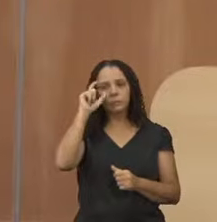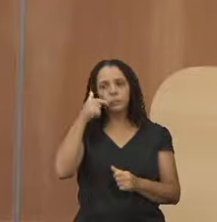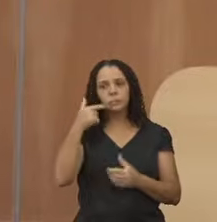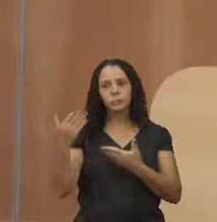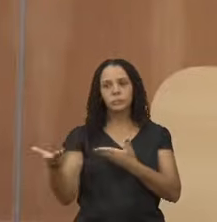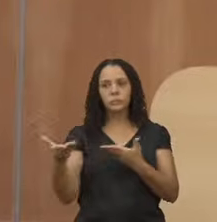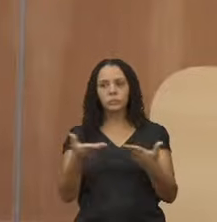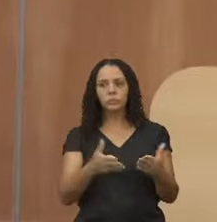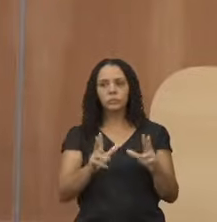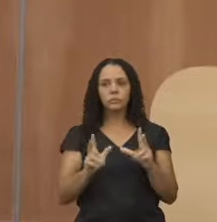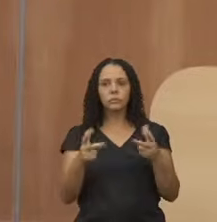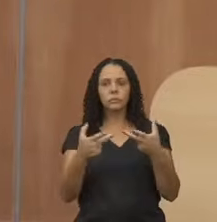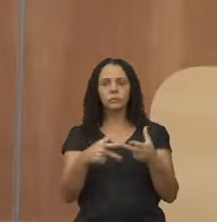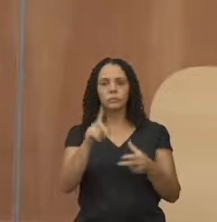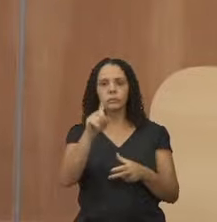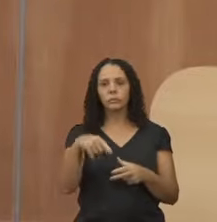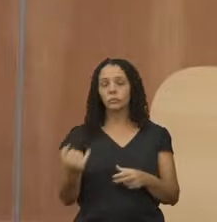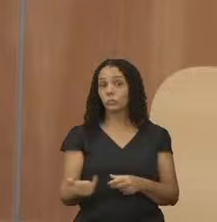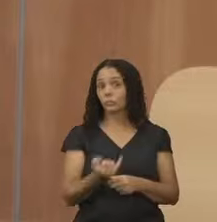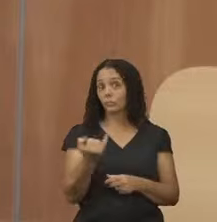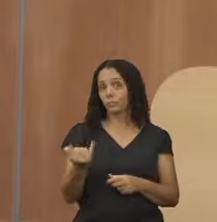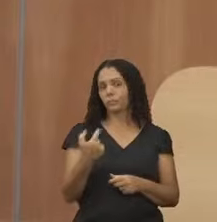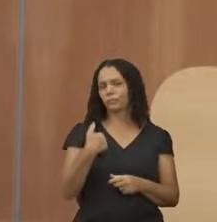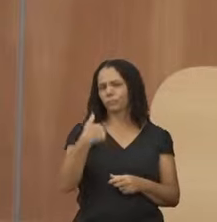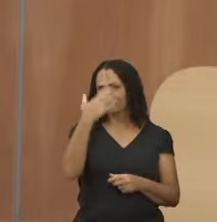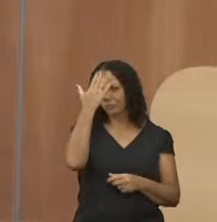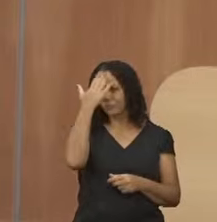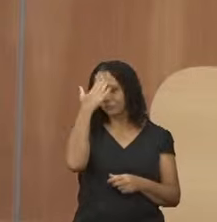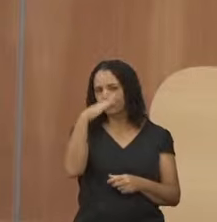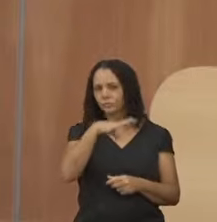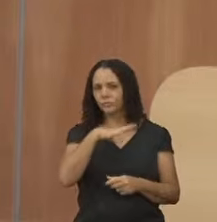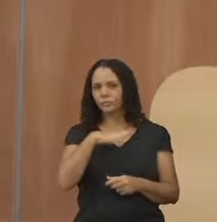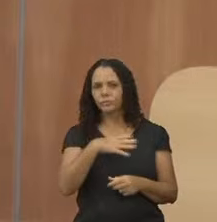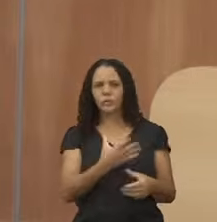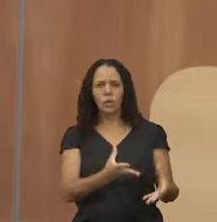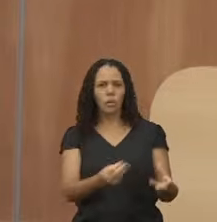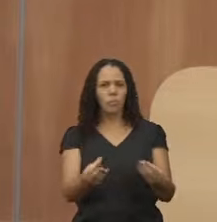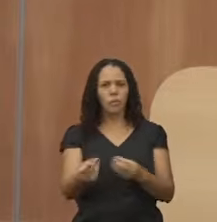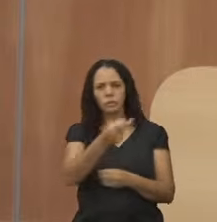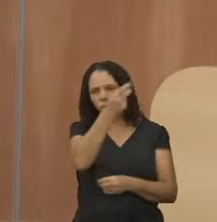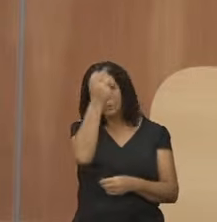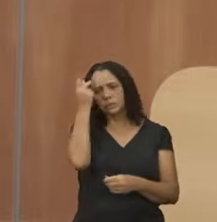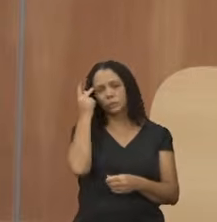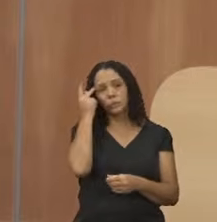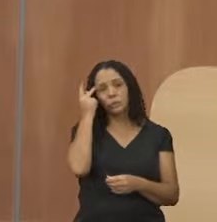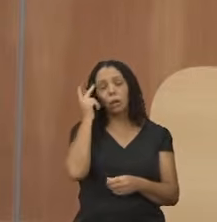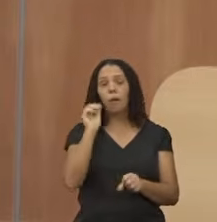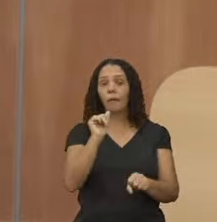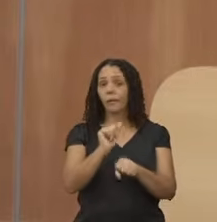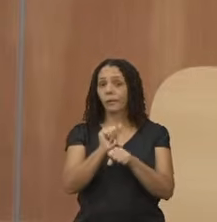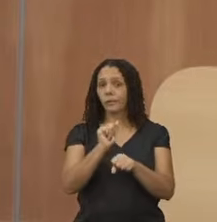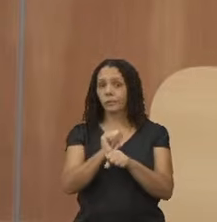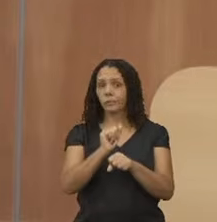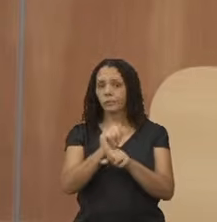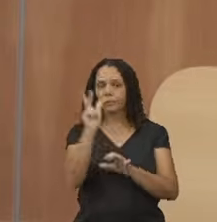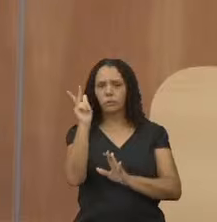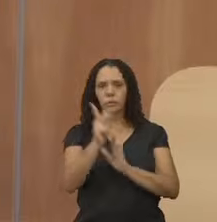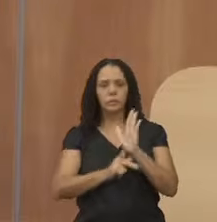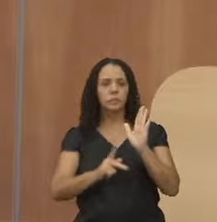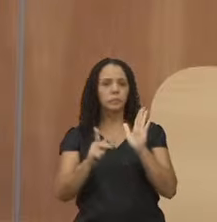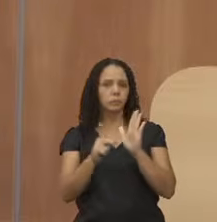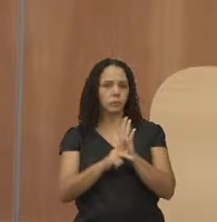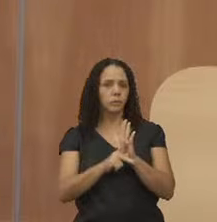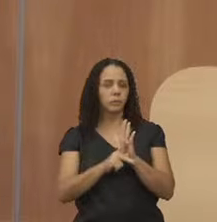projeto importante, e eu sei que nessa cidade dezenas e dezenas de pessoas esperam por esse